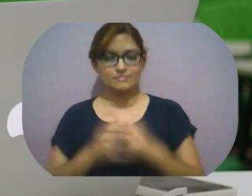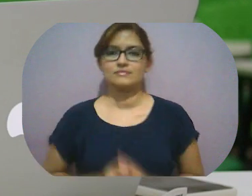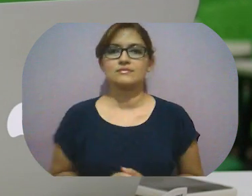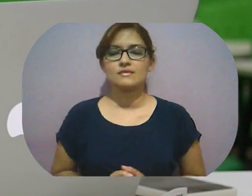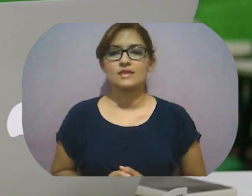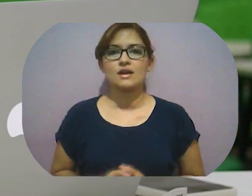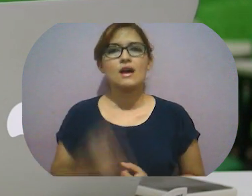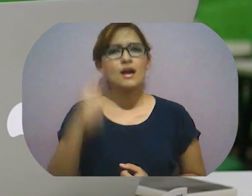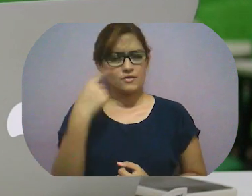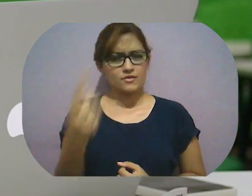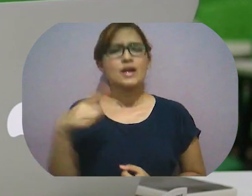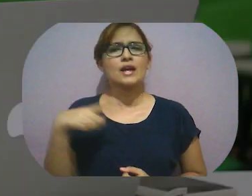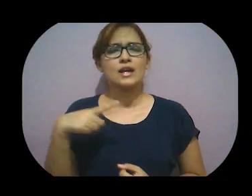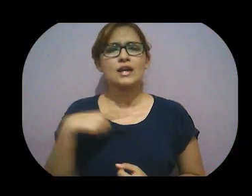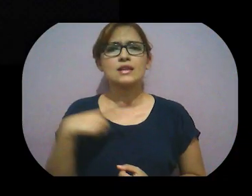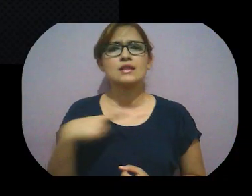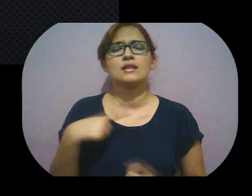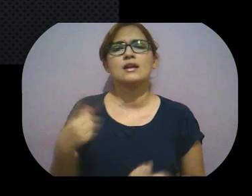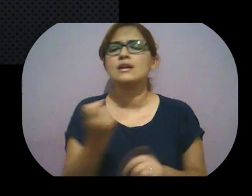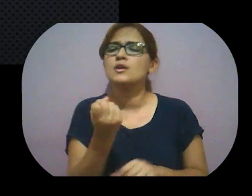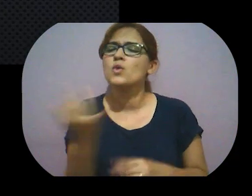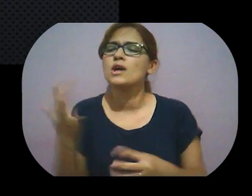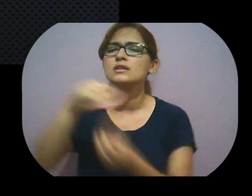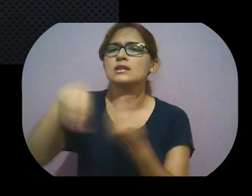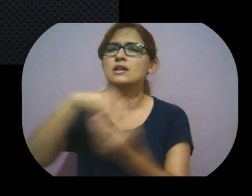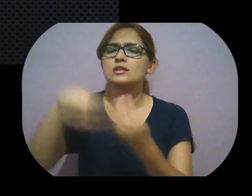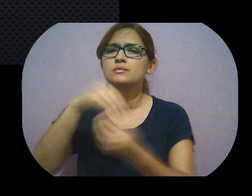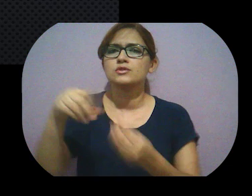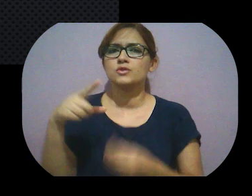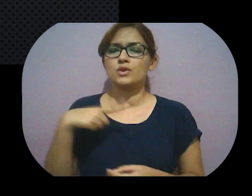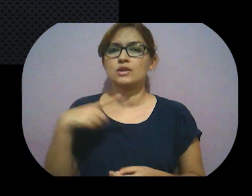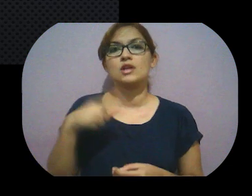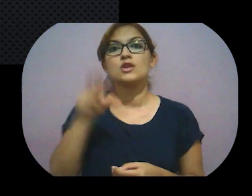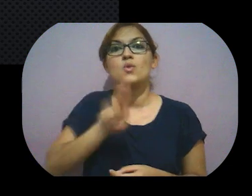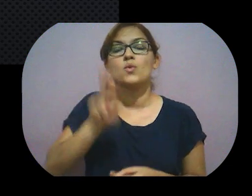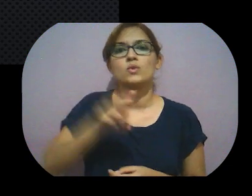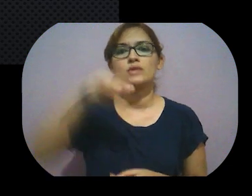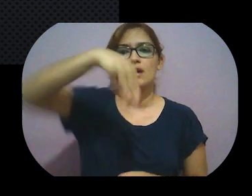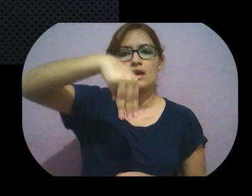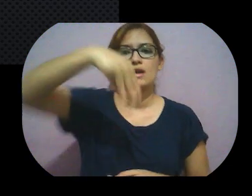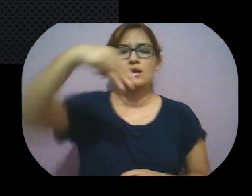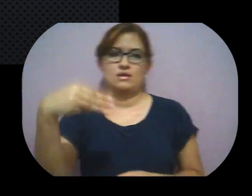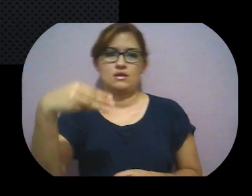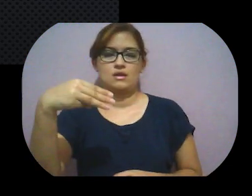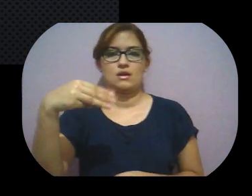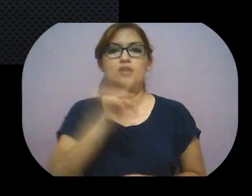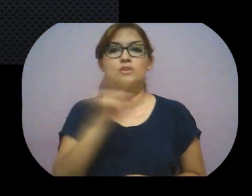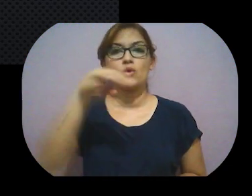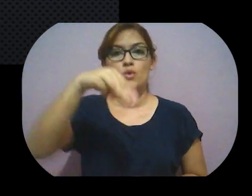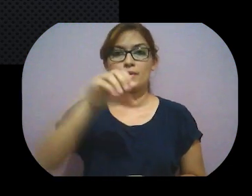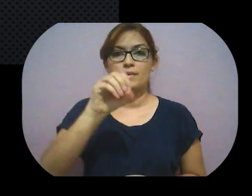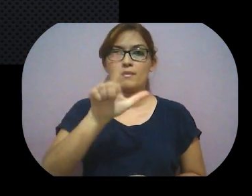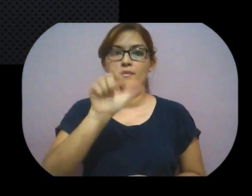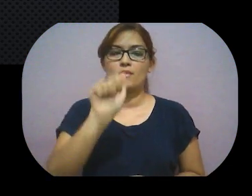temos aqui concentração molar ou molaridade, que representamos pela letra M em itálico. A molaridade